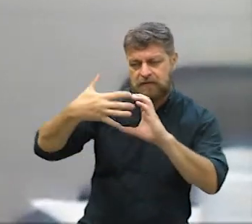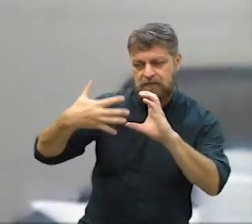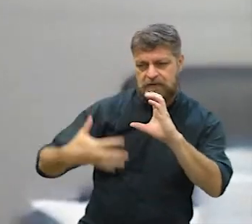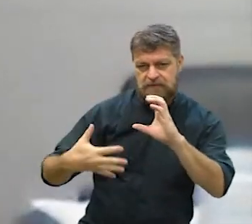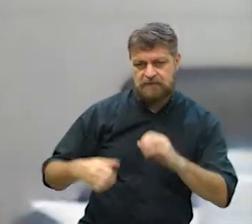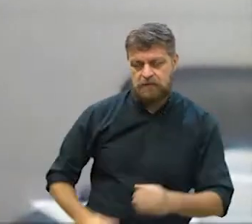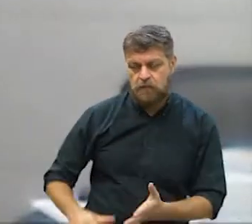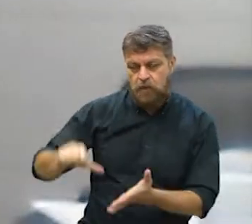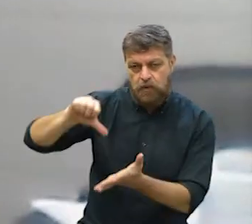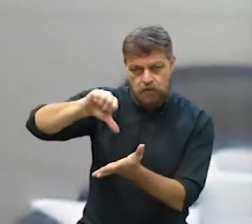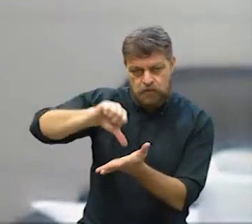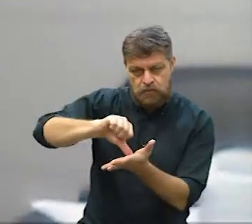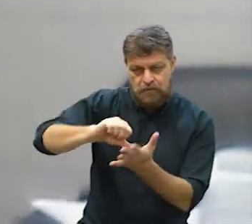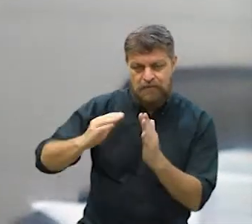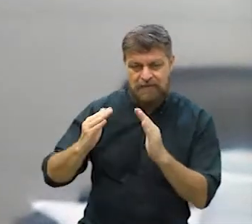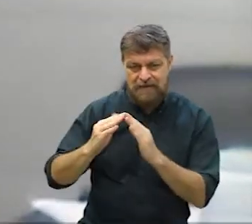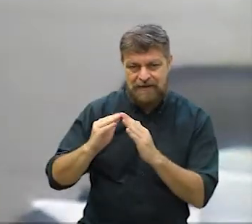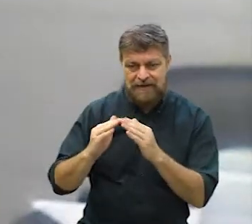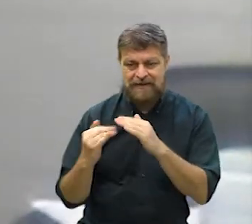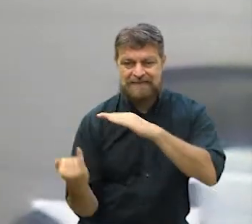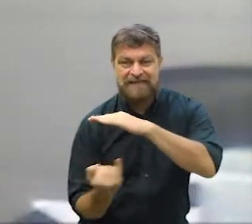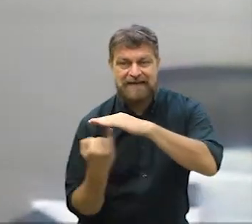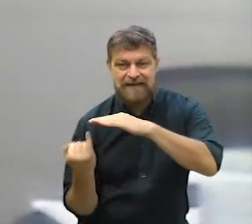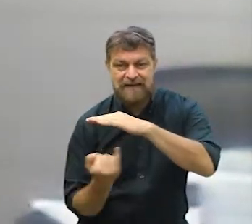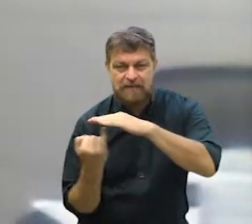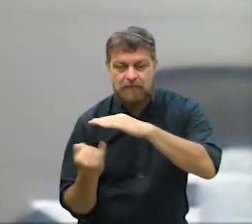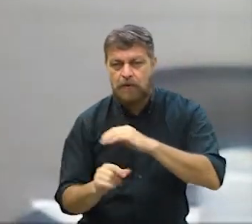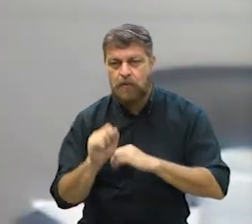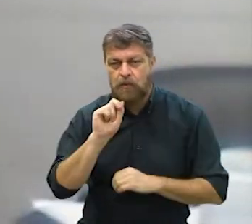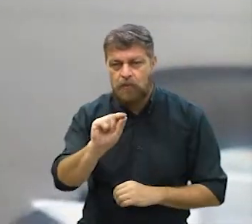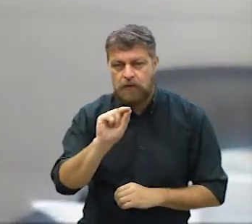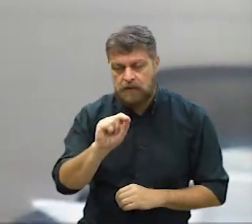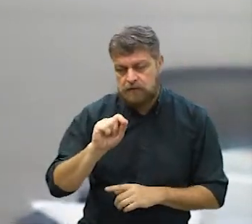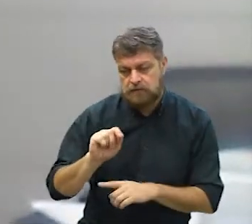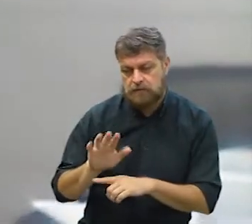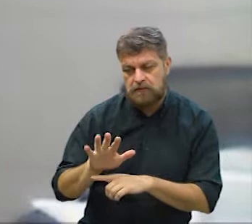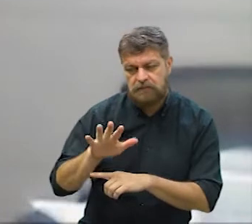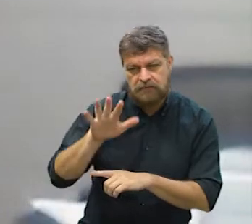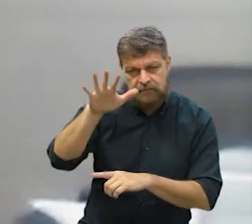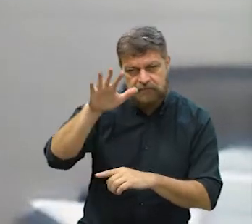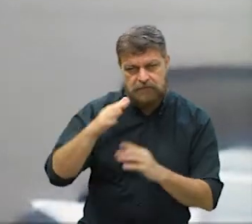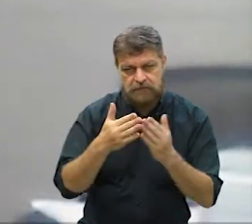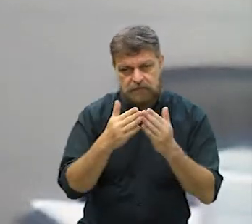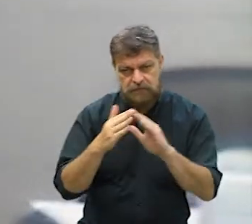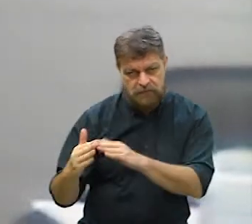classifica como núcleos informais os núcleos urbano,